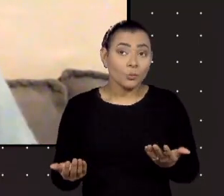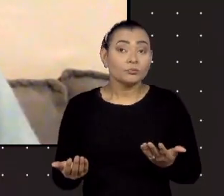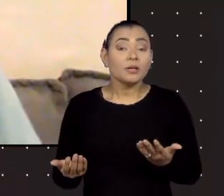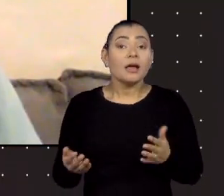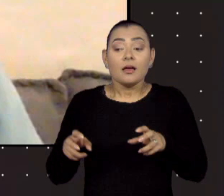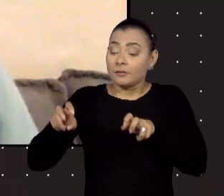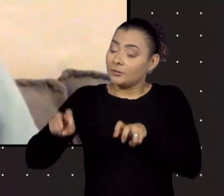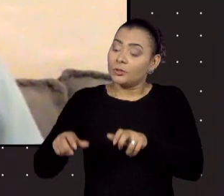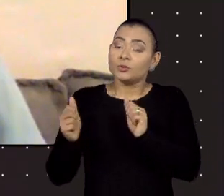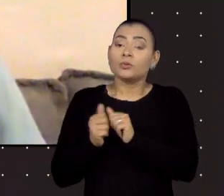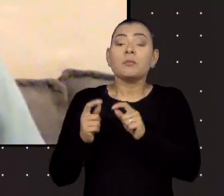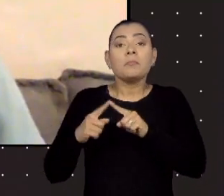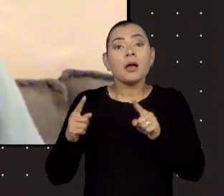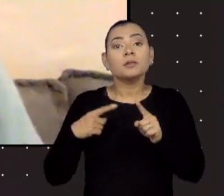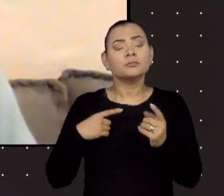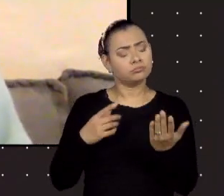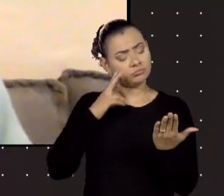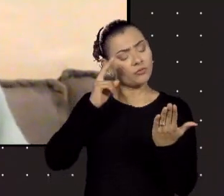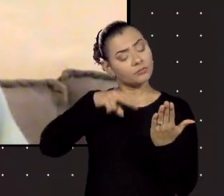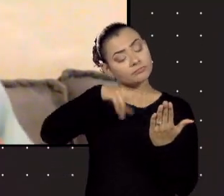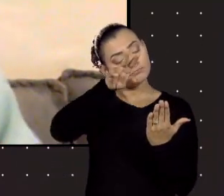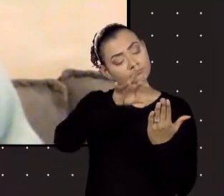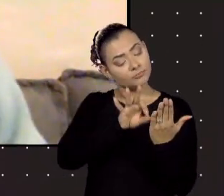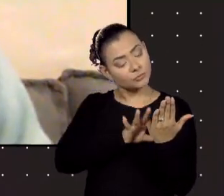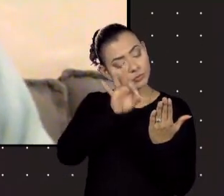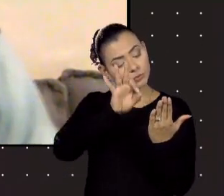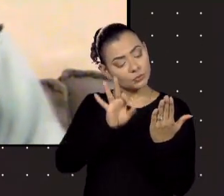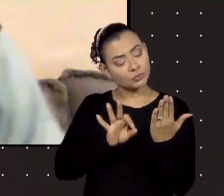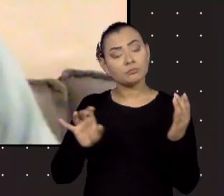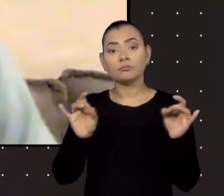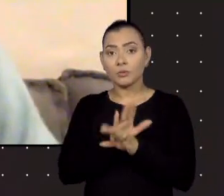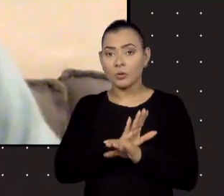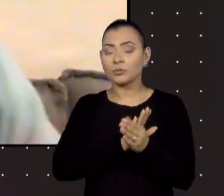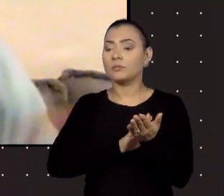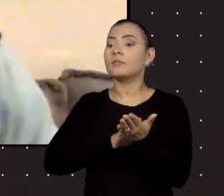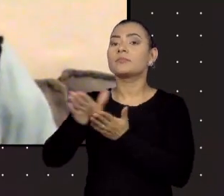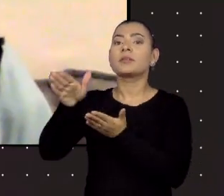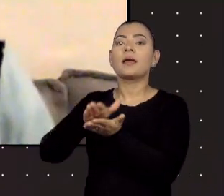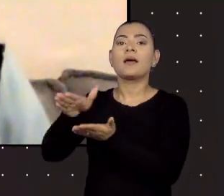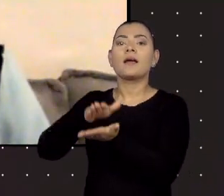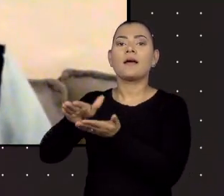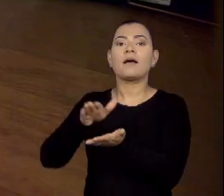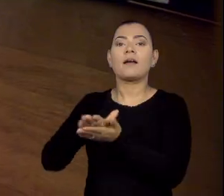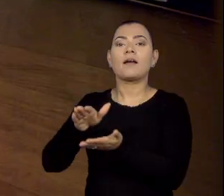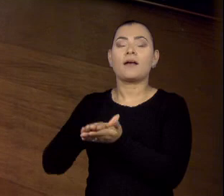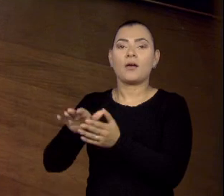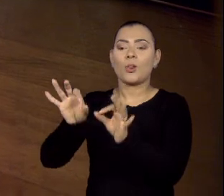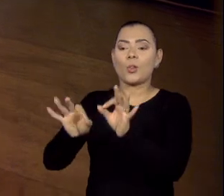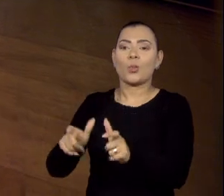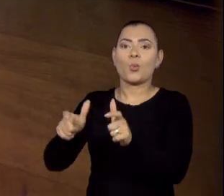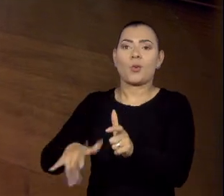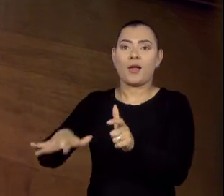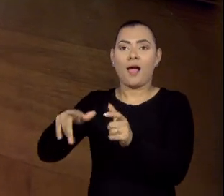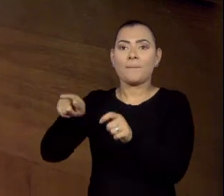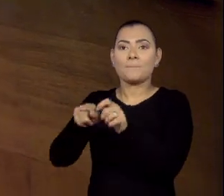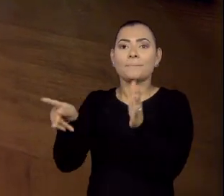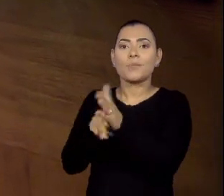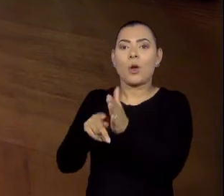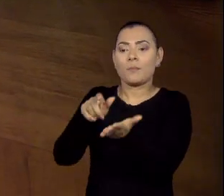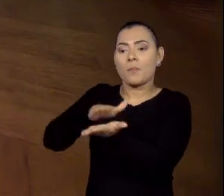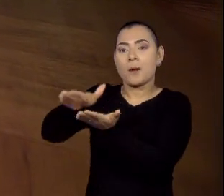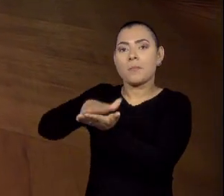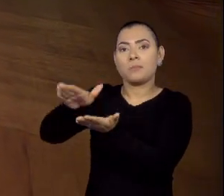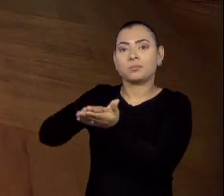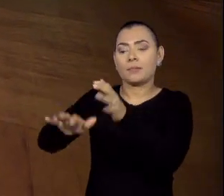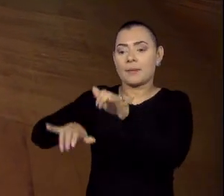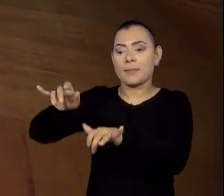Quando eu fechei a primeira página, eu ia mandar para a gráfica, a gente chamava mandar para a oficina. Este homem que estava do meu lado